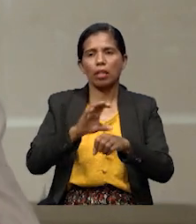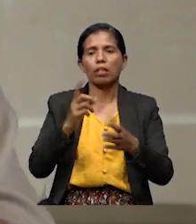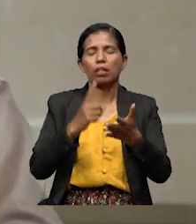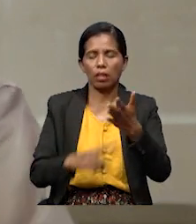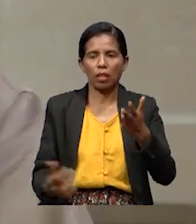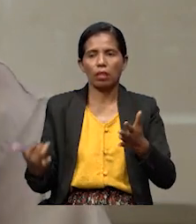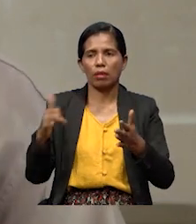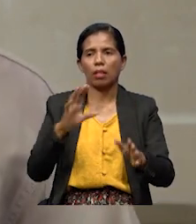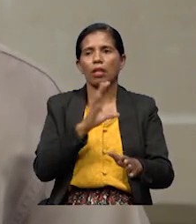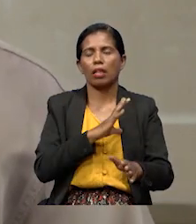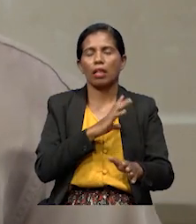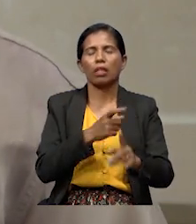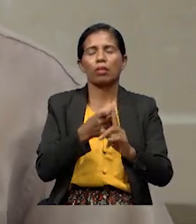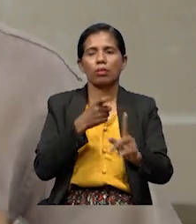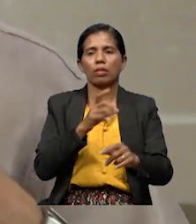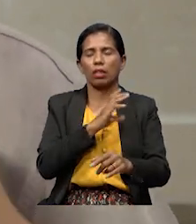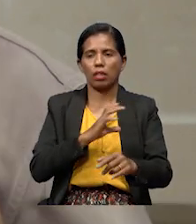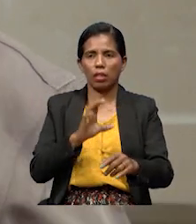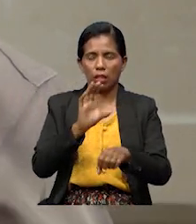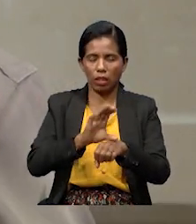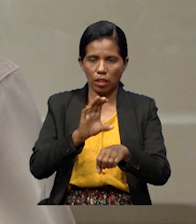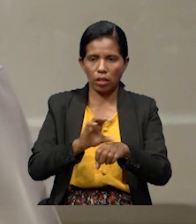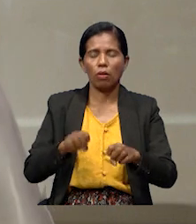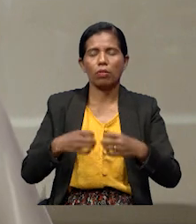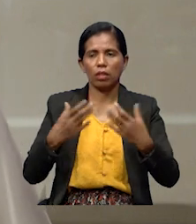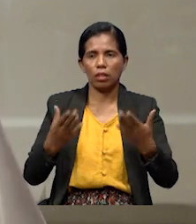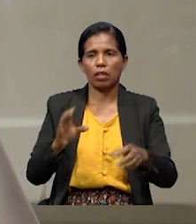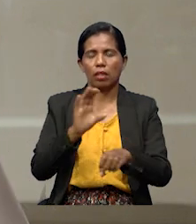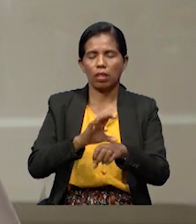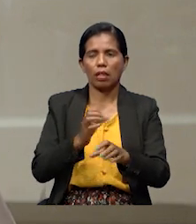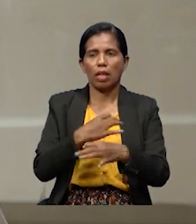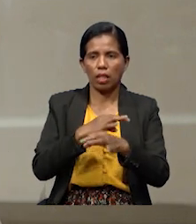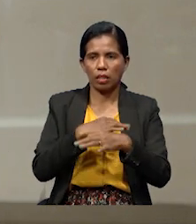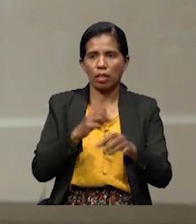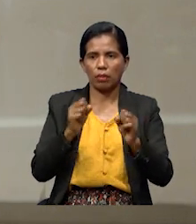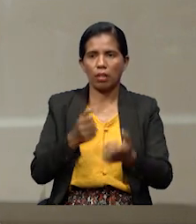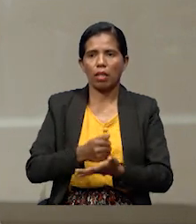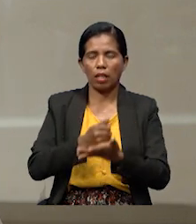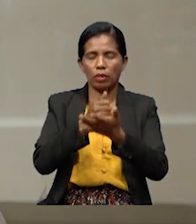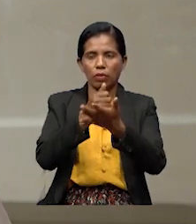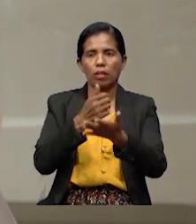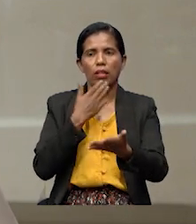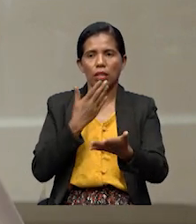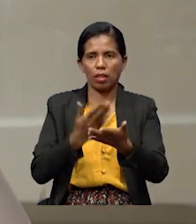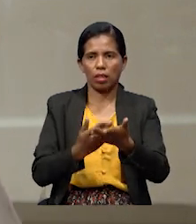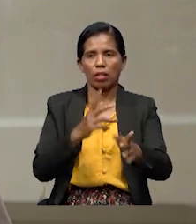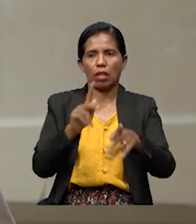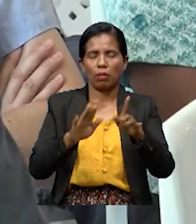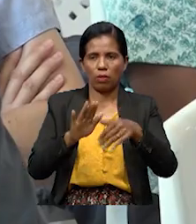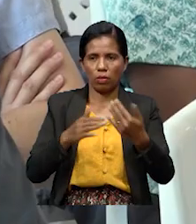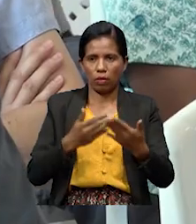sarani reinhusi uma creda, e o ensa uma creda vele hadia gliutan atinune vele servidia gliutan ninia sarani